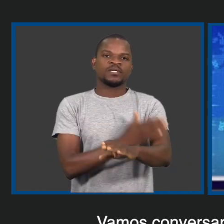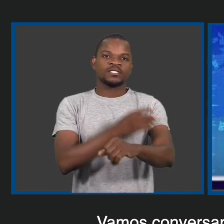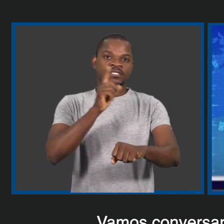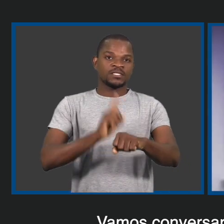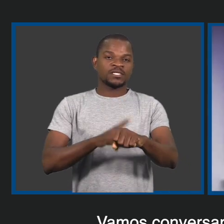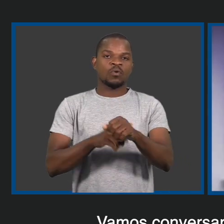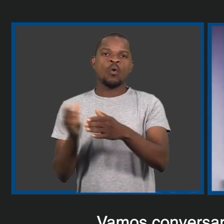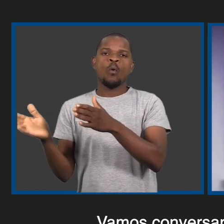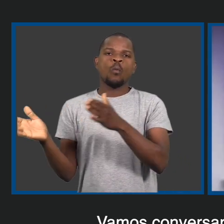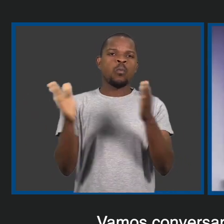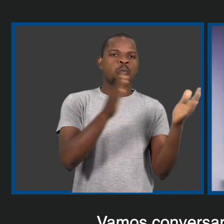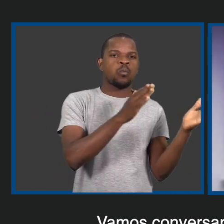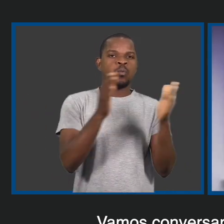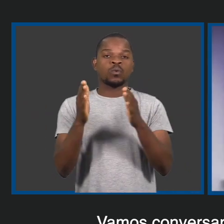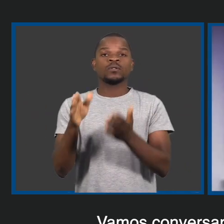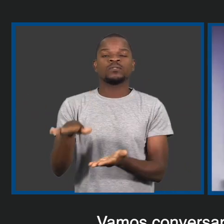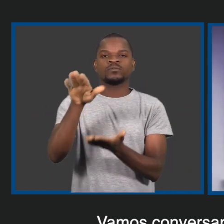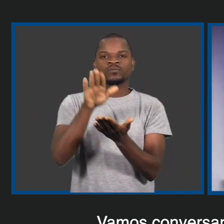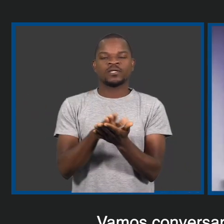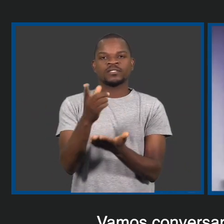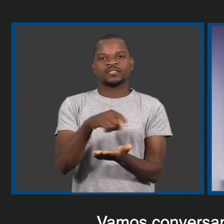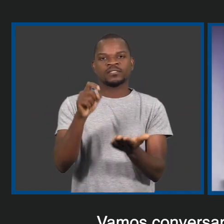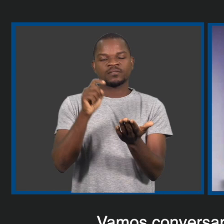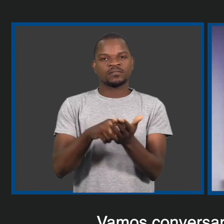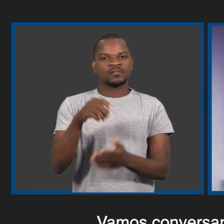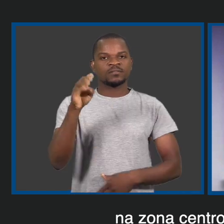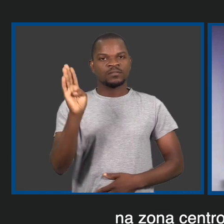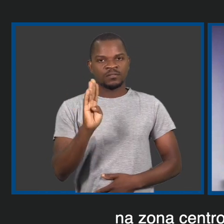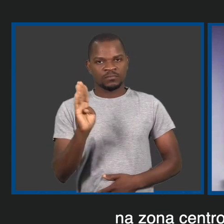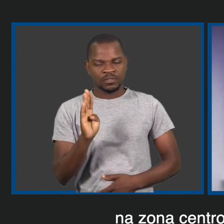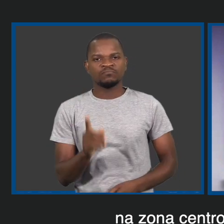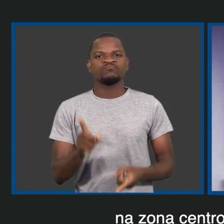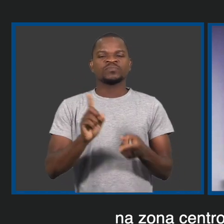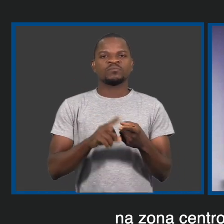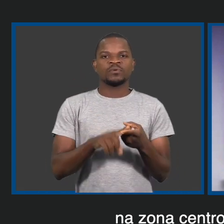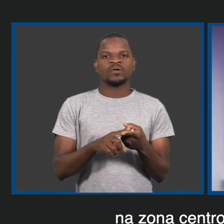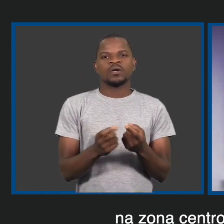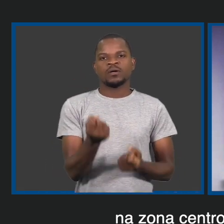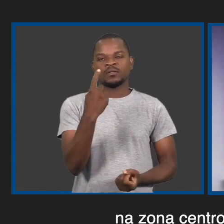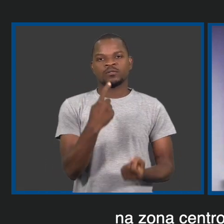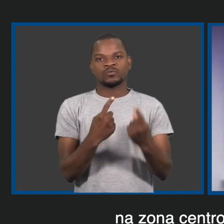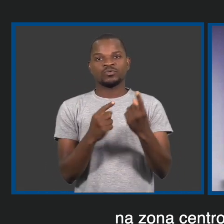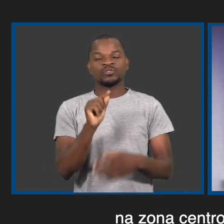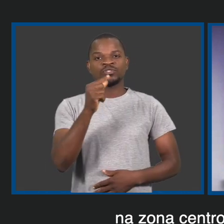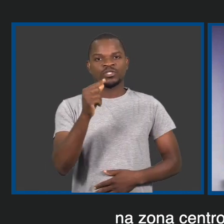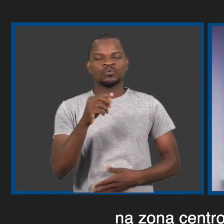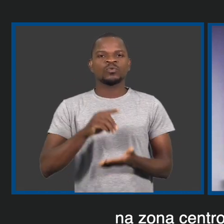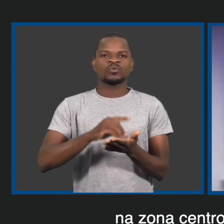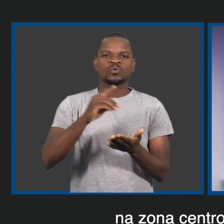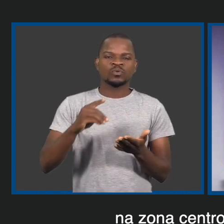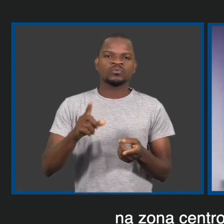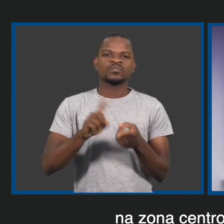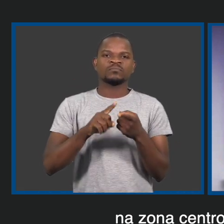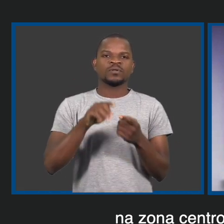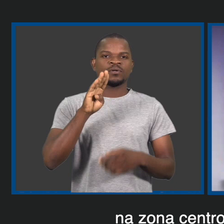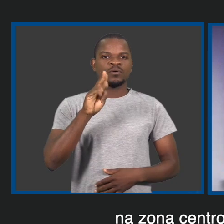daquilo que foram os trabalhos no tempo do ciclone Idai na zona centro do país, concretamente